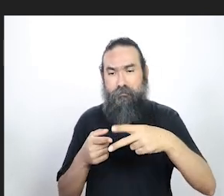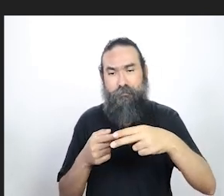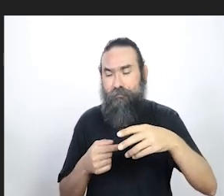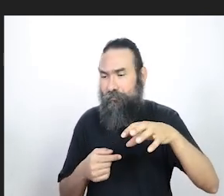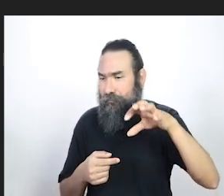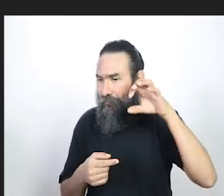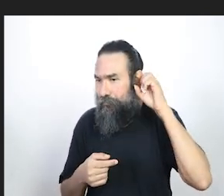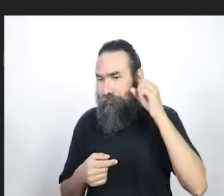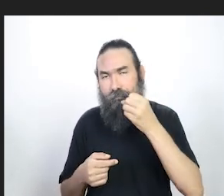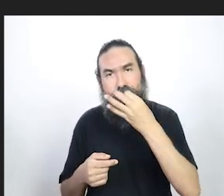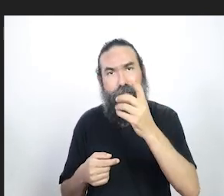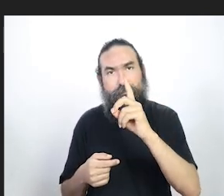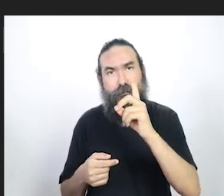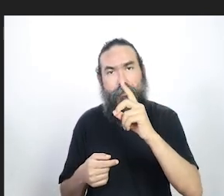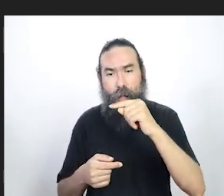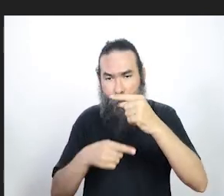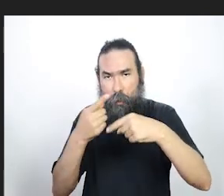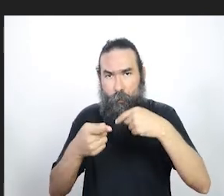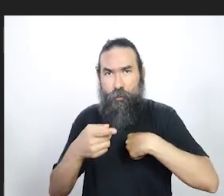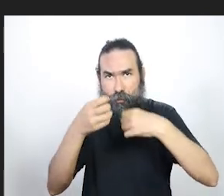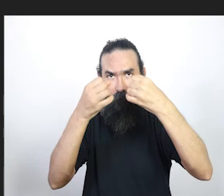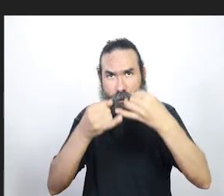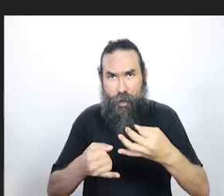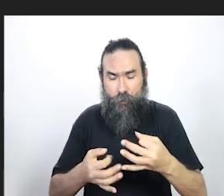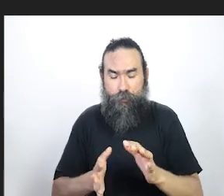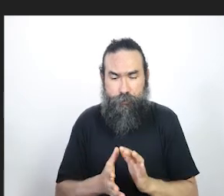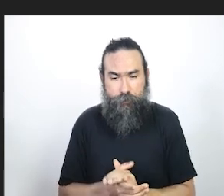pequeno. Vamos ver um pouco mais à frente, tá bom?